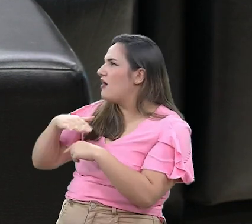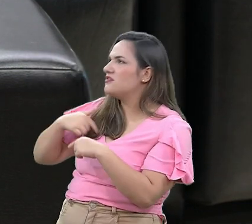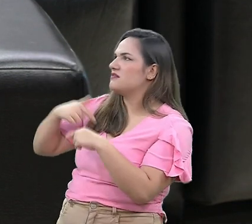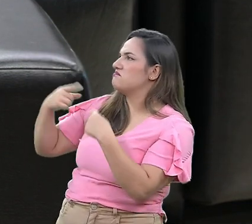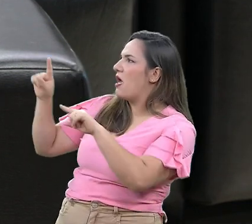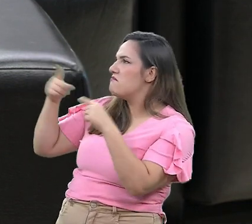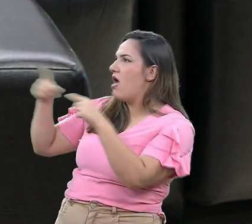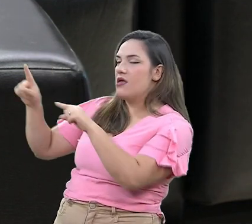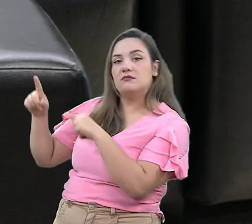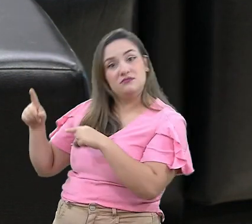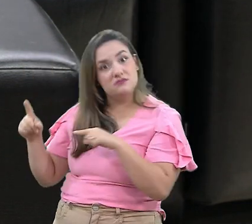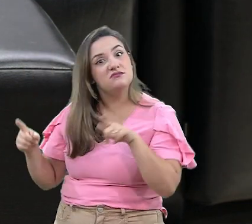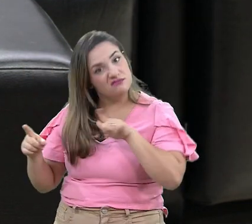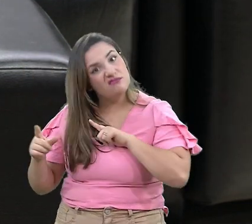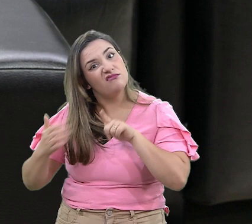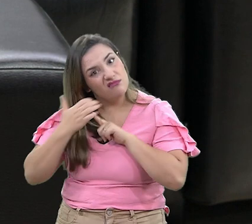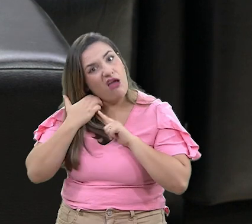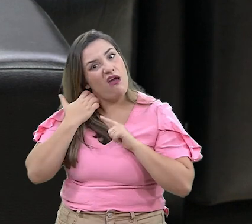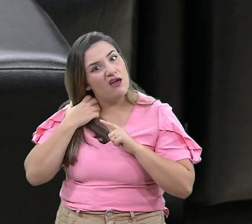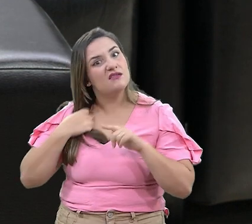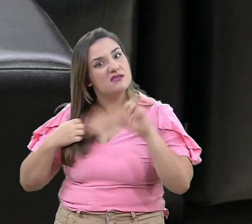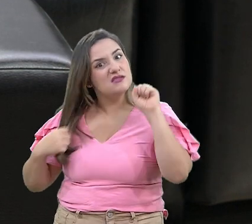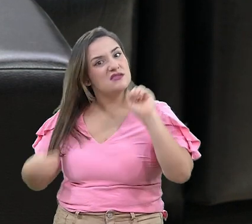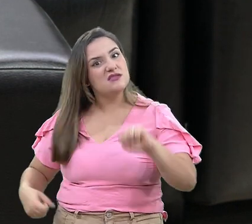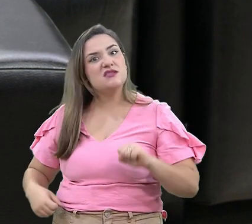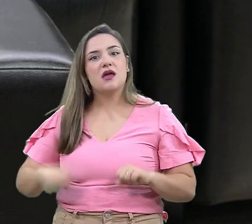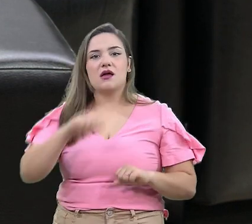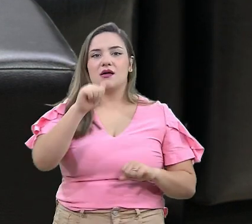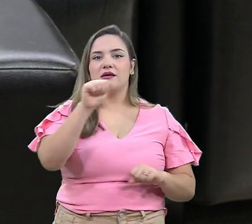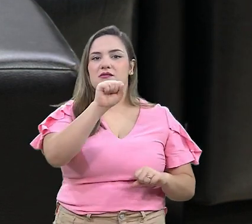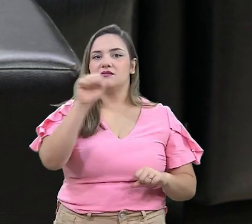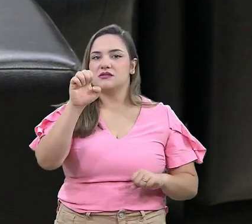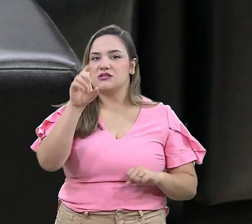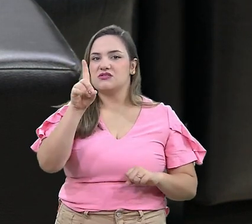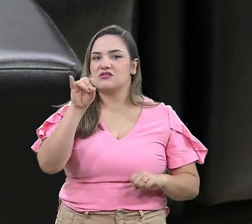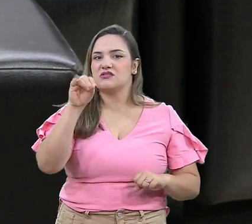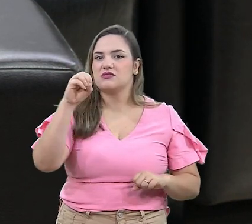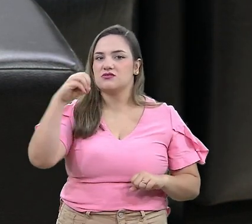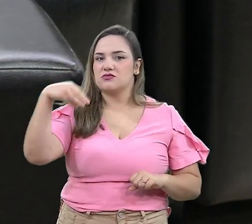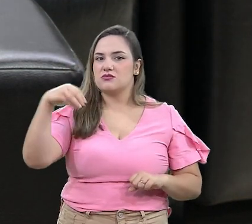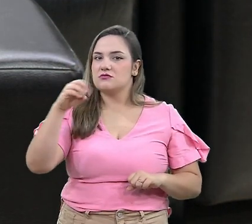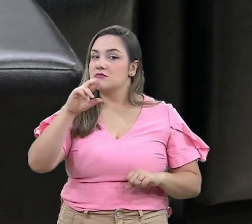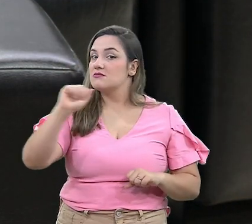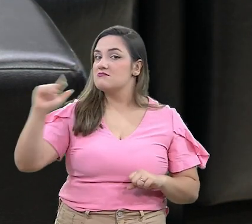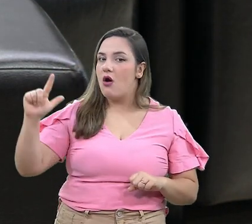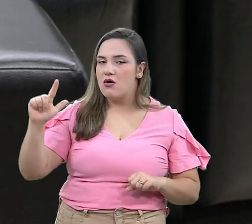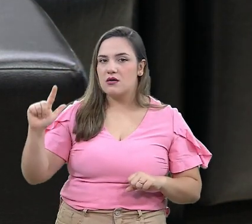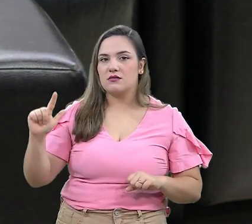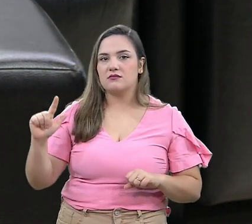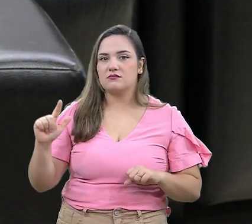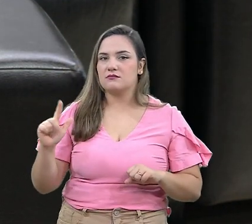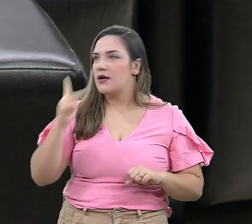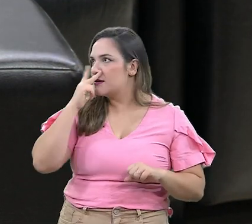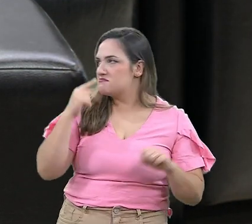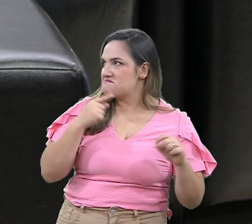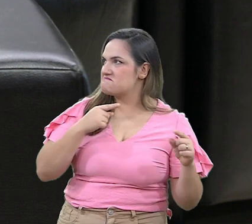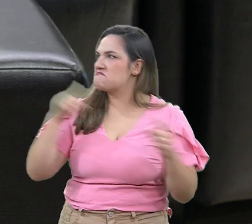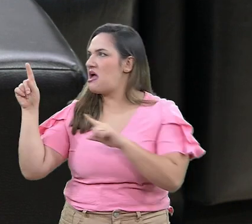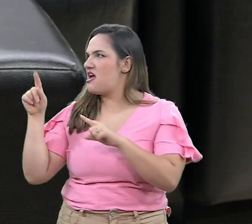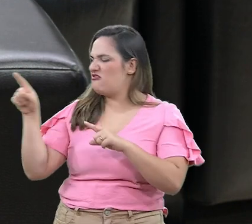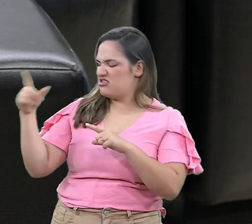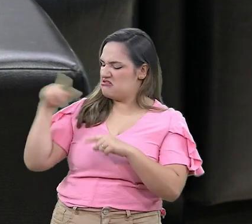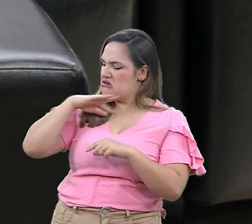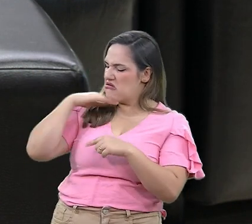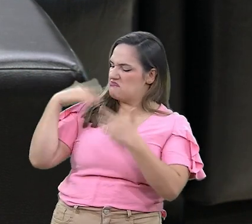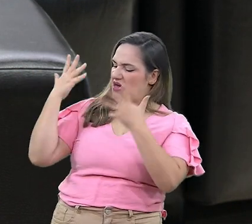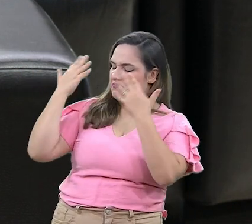estudos, as pesquisas mostram que há esse também tipo de assédio, do assédio ascendente,